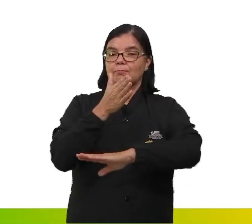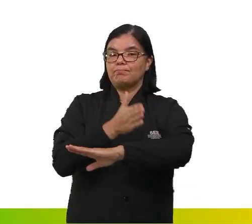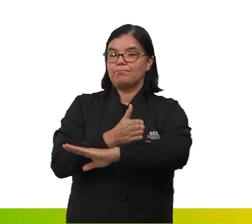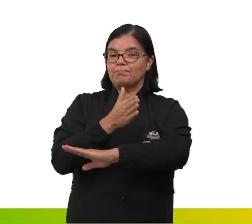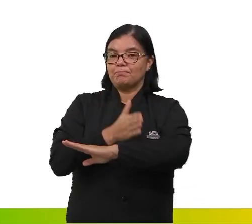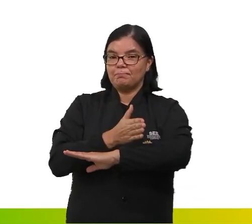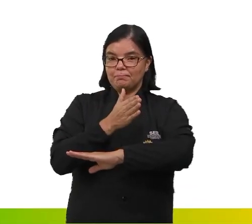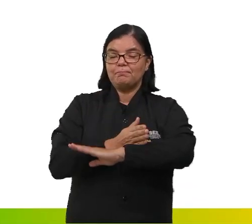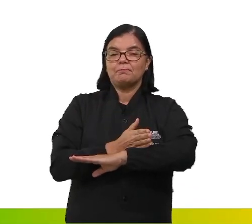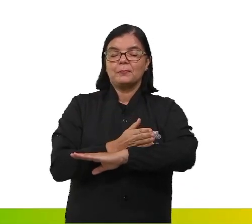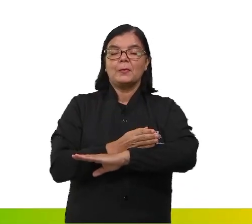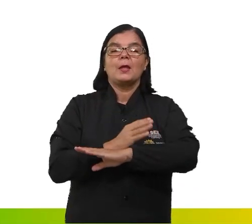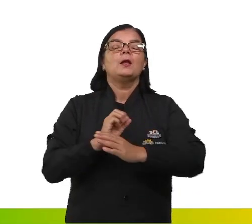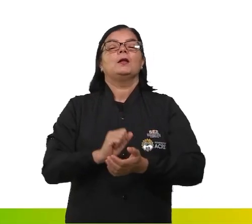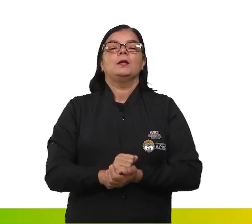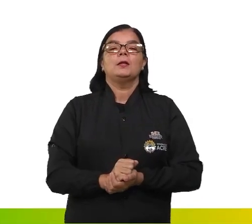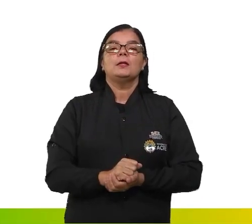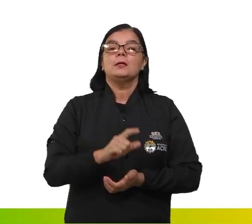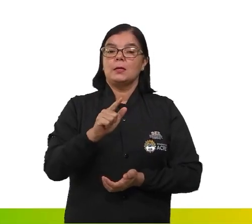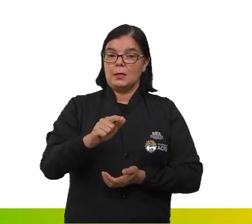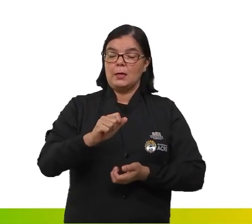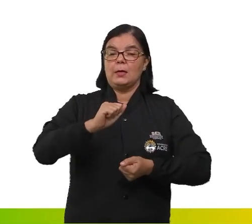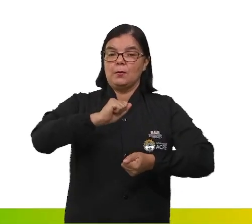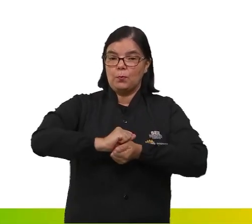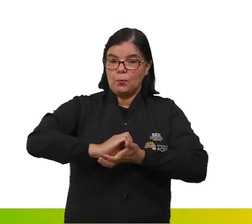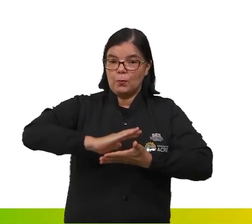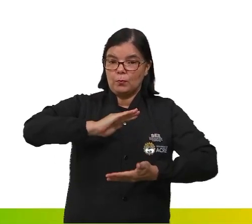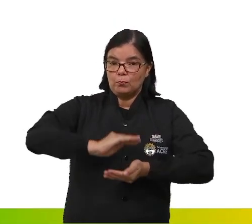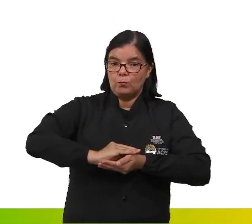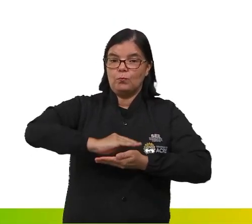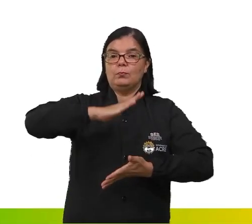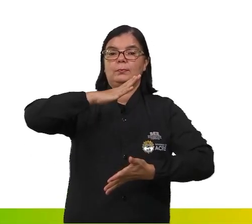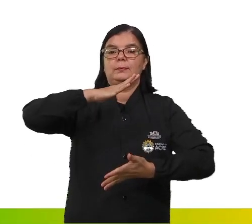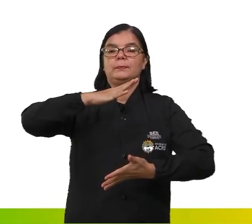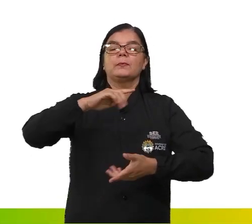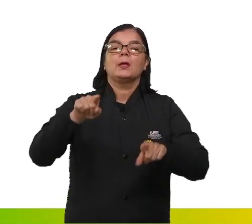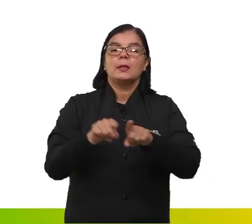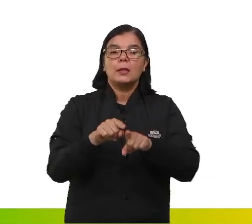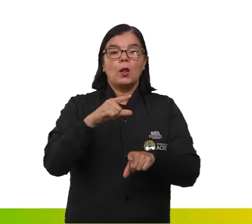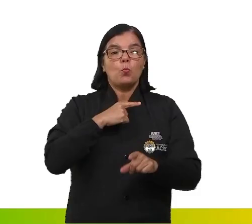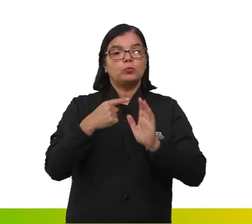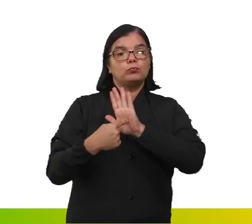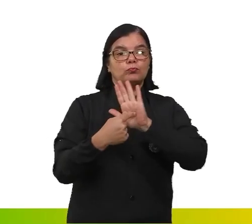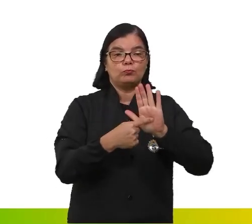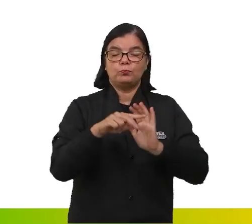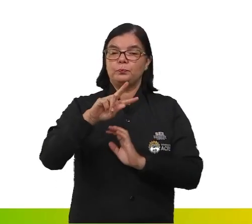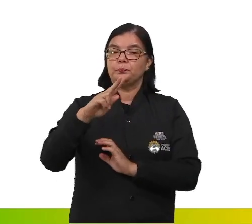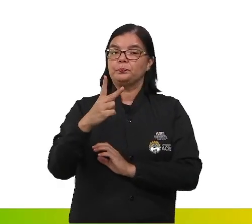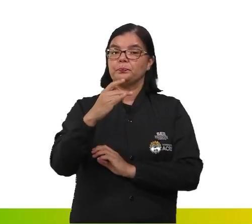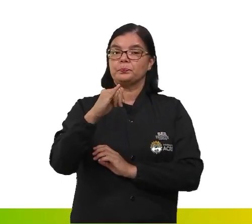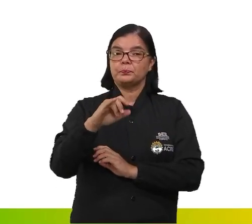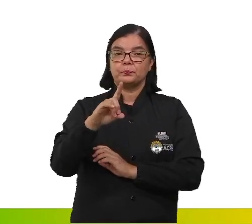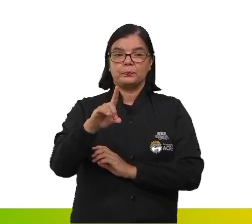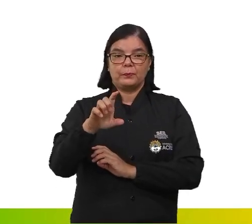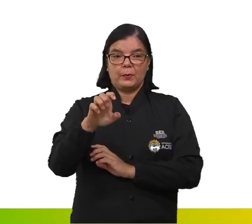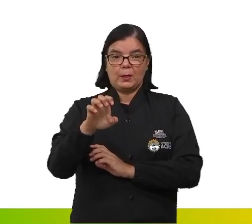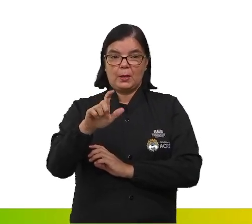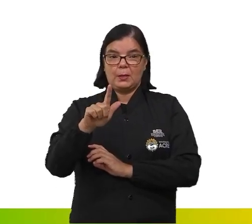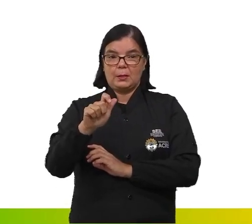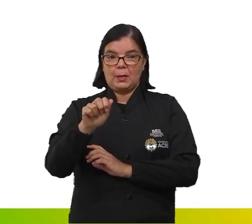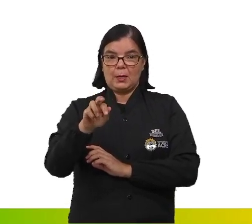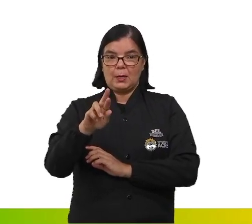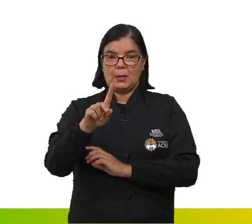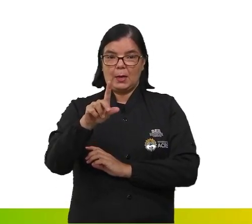Média. Então, na Idade Média e na Renascença, nós temos algumas figuras como Hildegarda de Bingen,